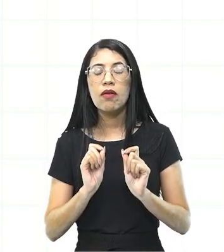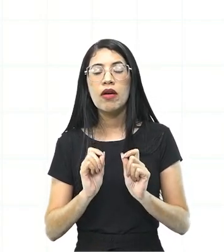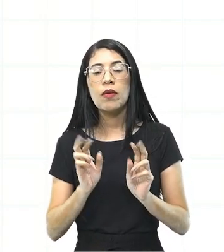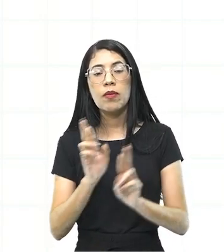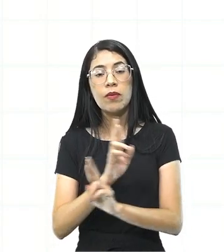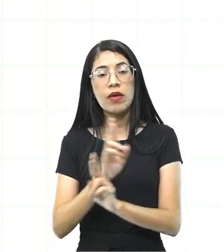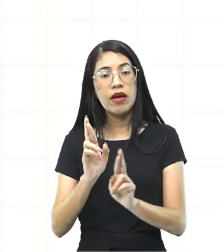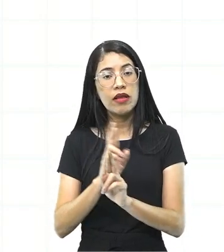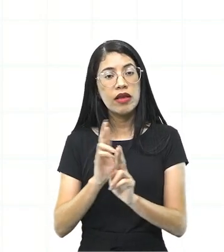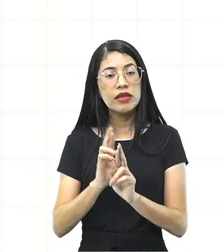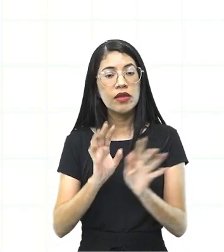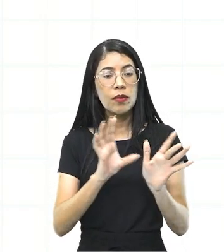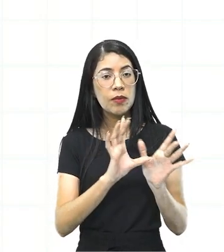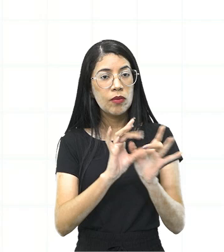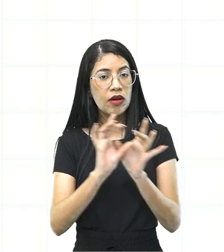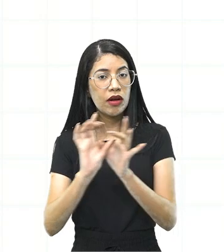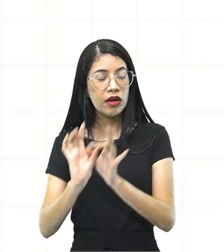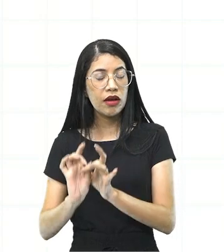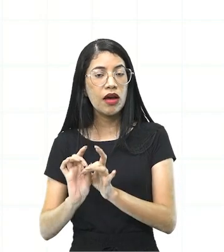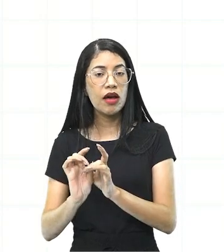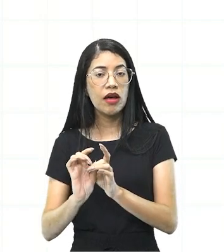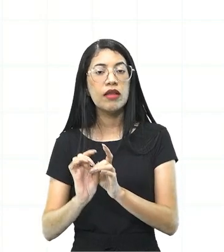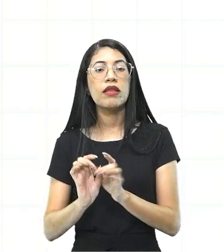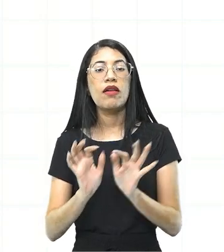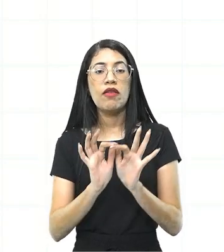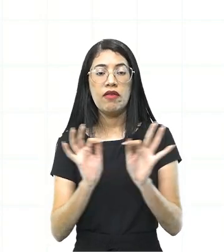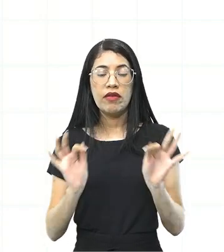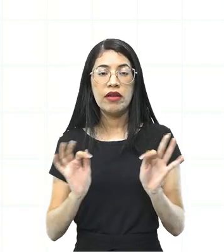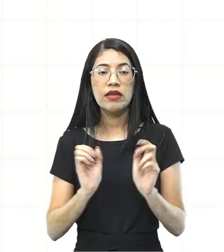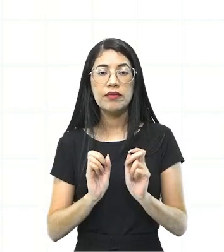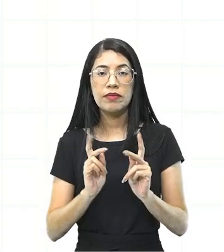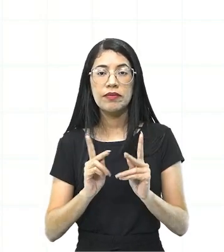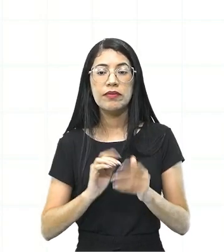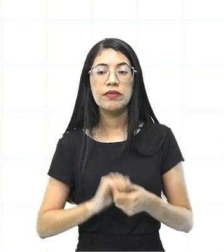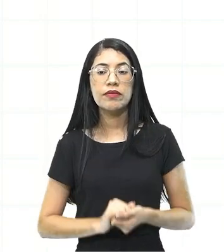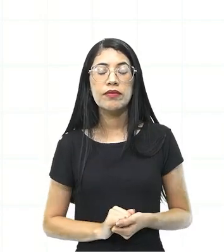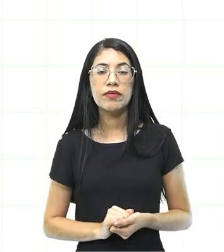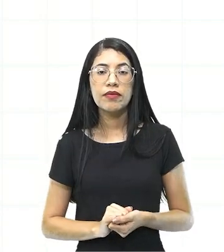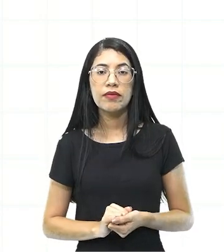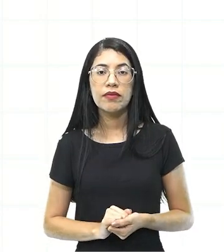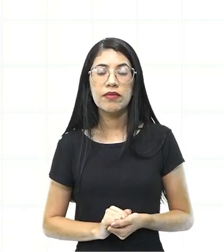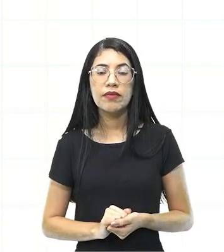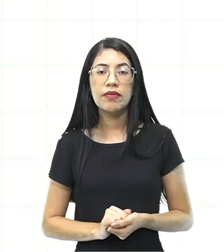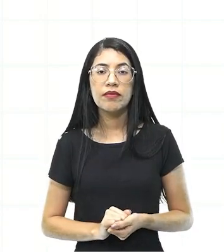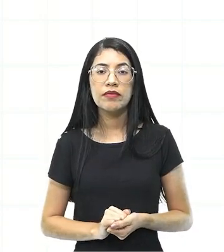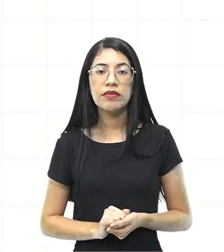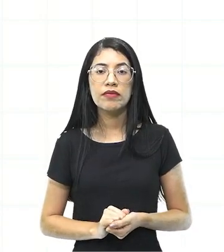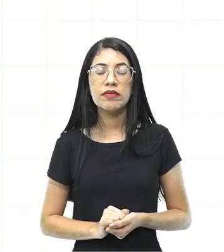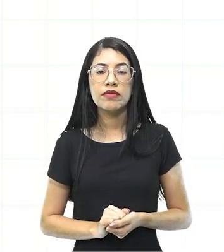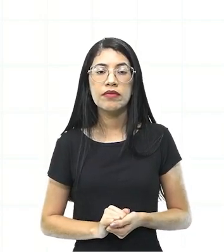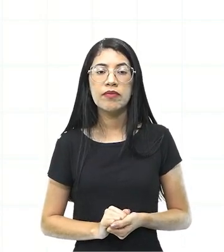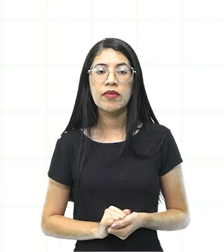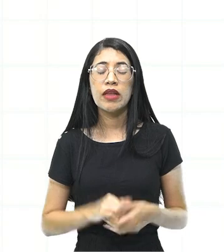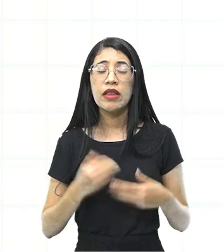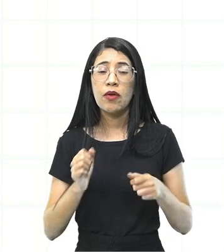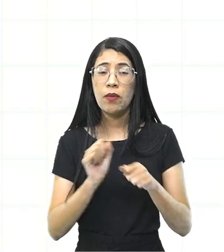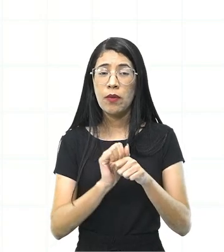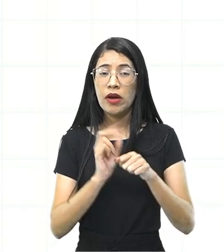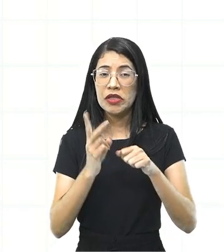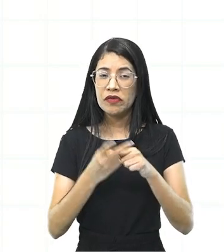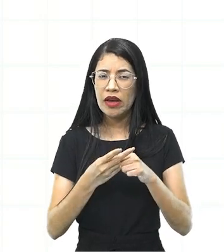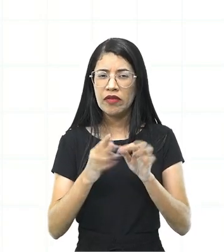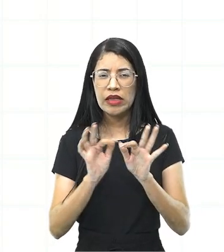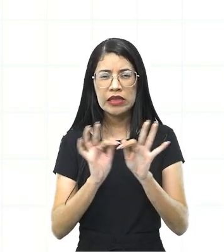uma relação lógica, né, dentro do discurso, ok? Gente, advérbio é um